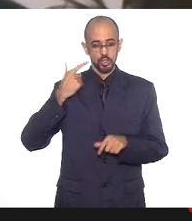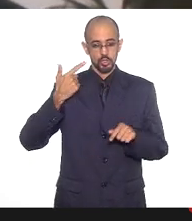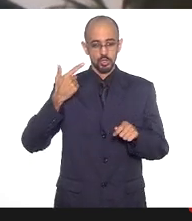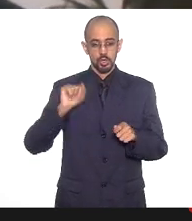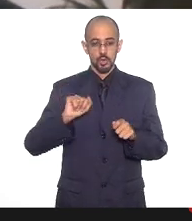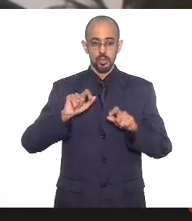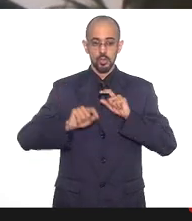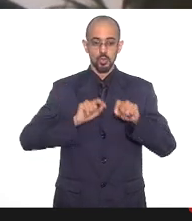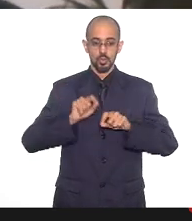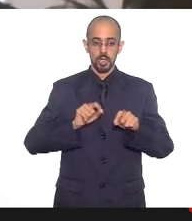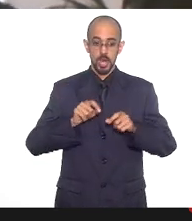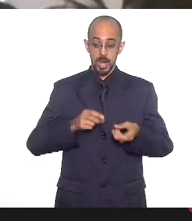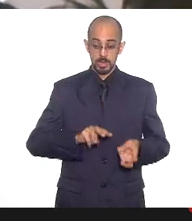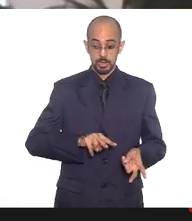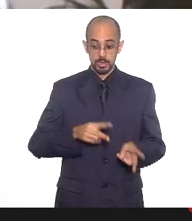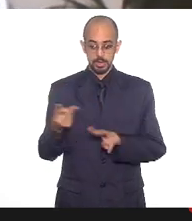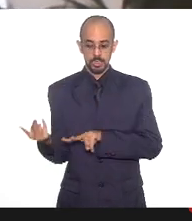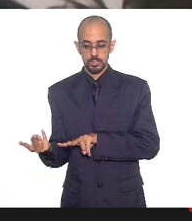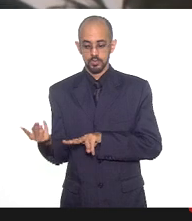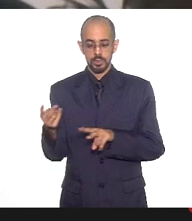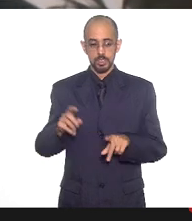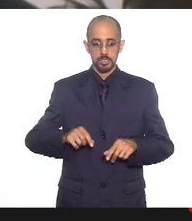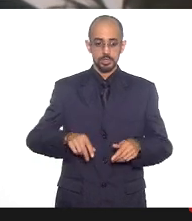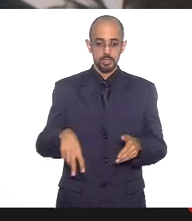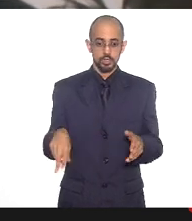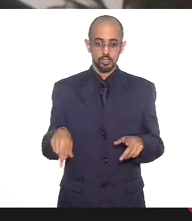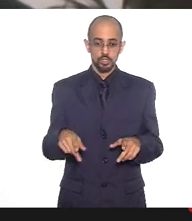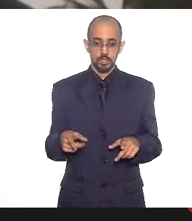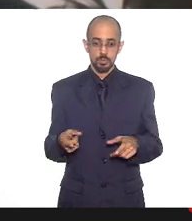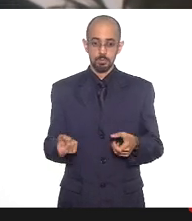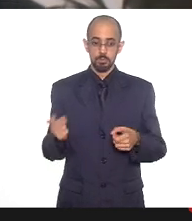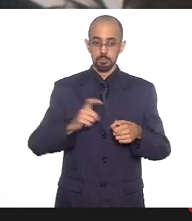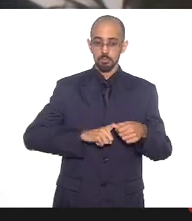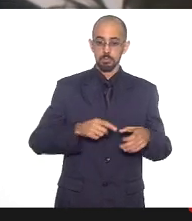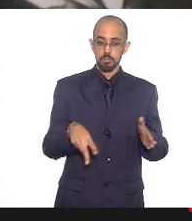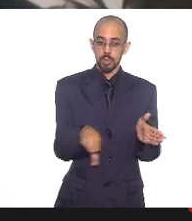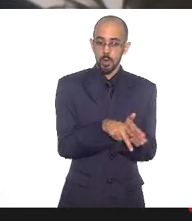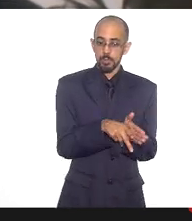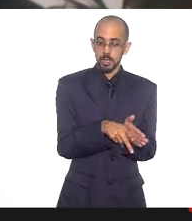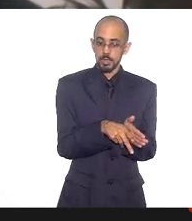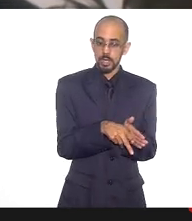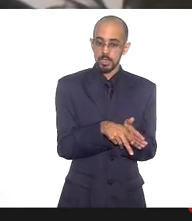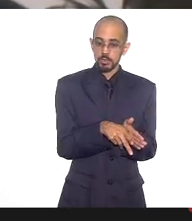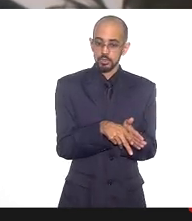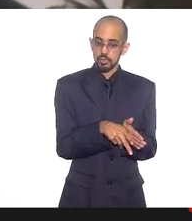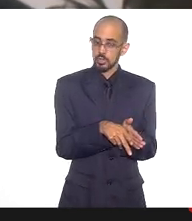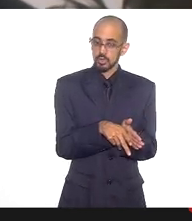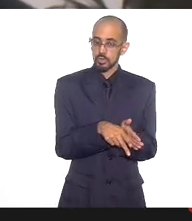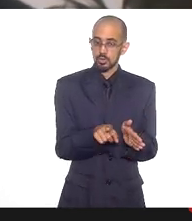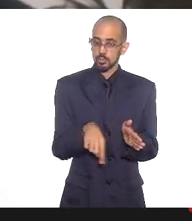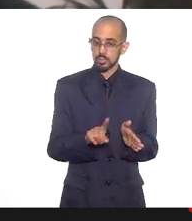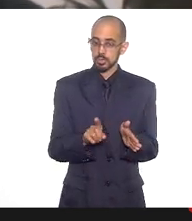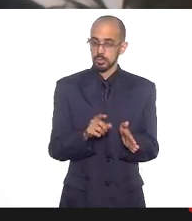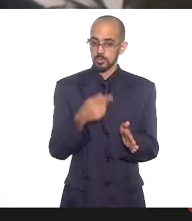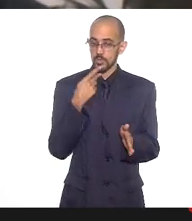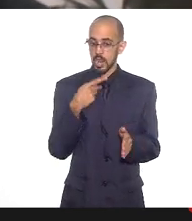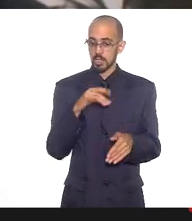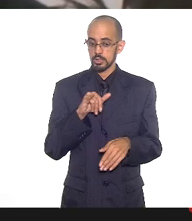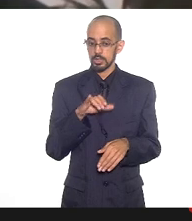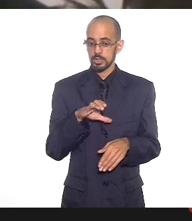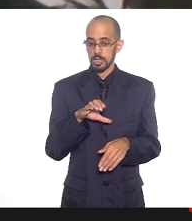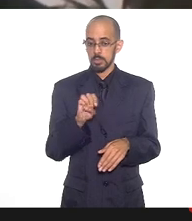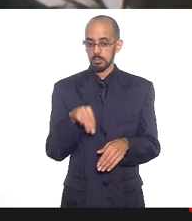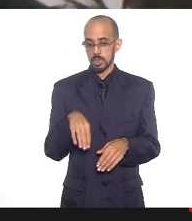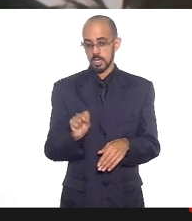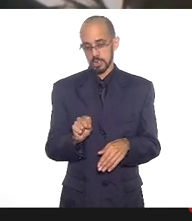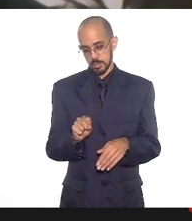de propriedade ao consórcio, não haveria que se falar em incidência do ICMS. No